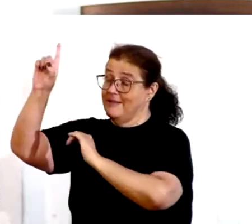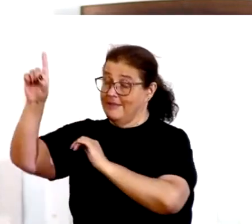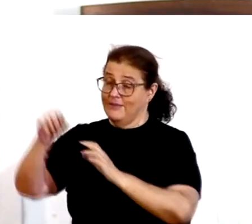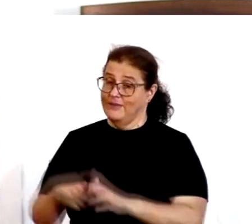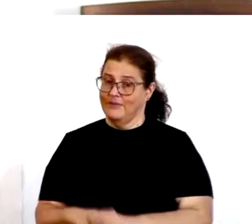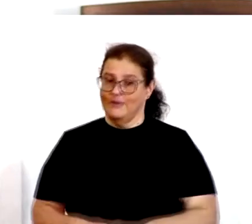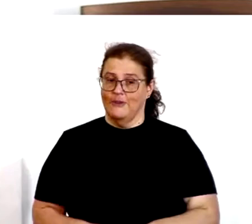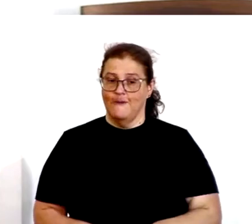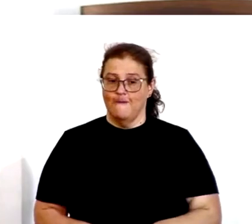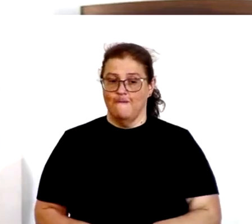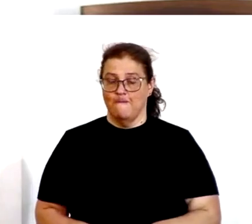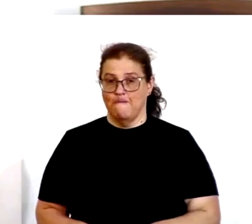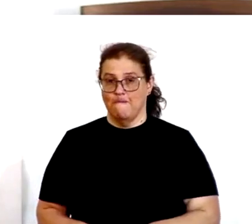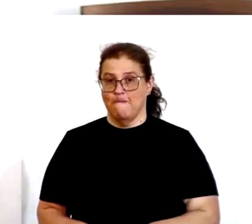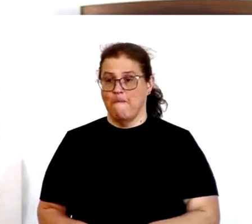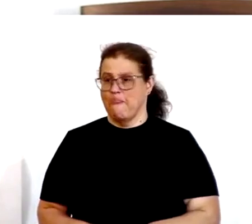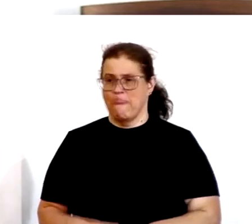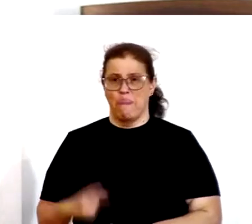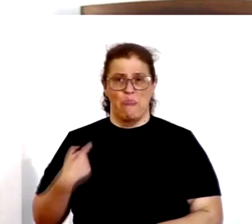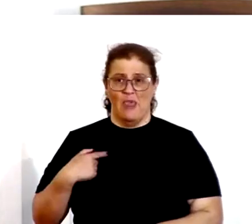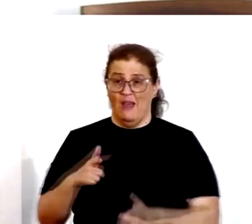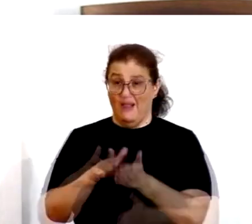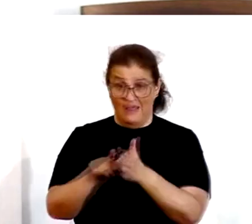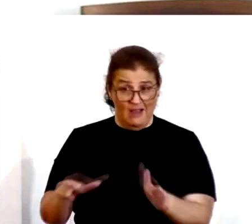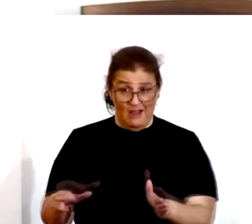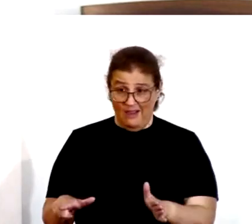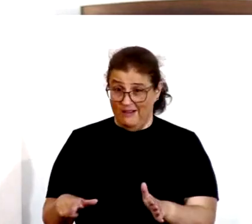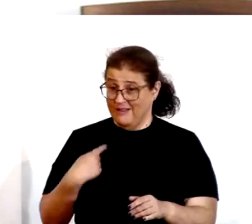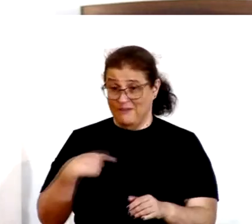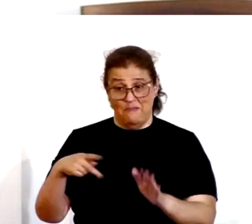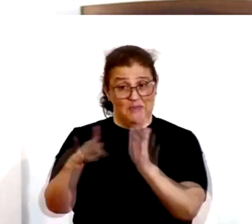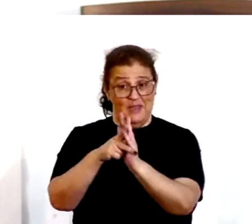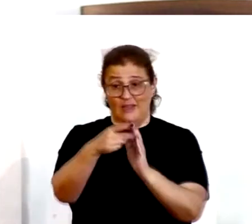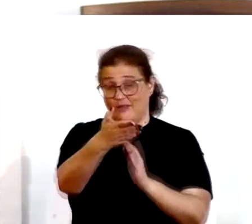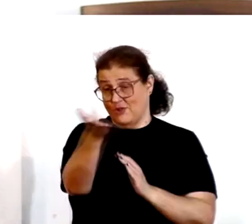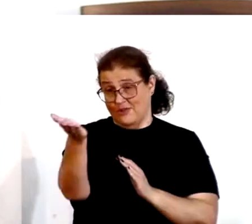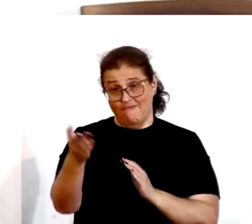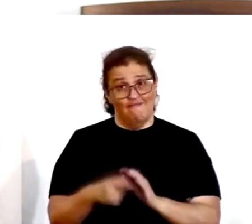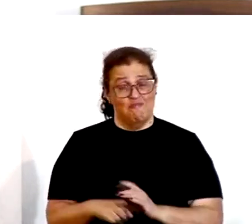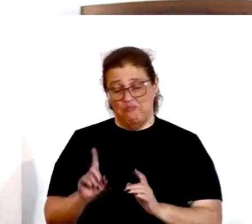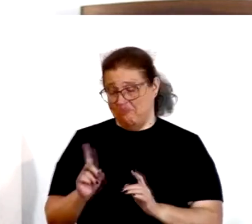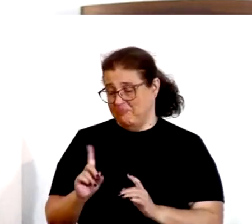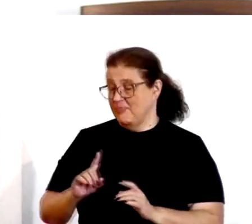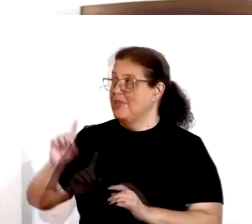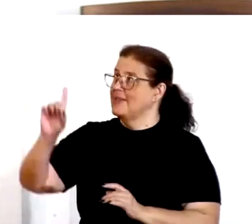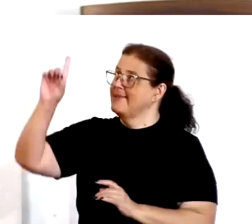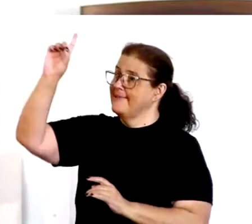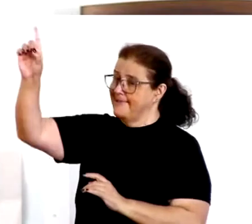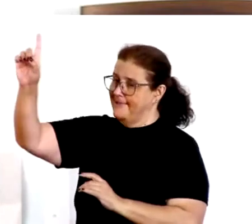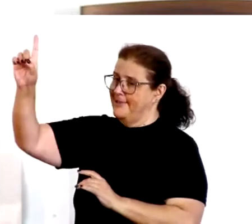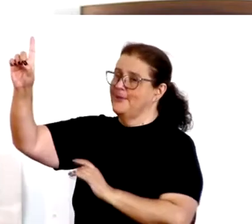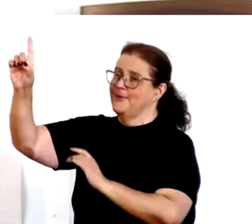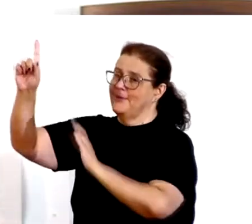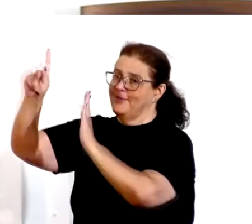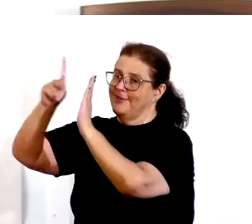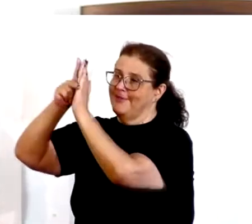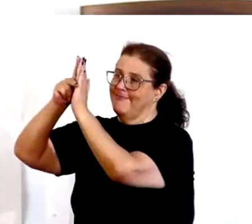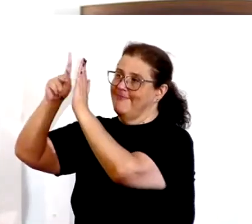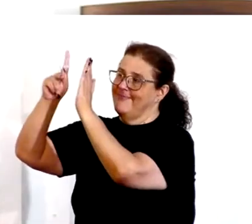é regras suas tão somente, mas são regras pautadas pela